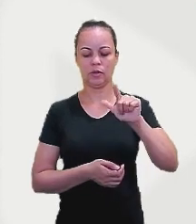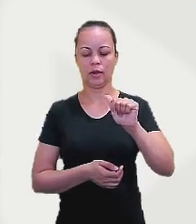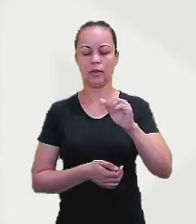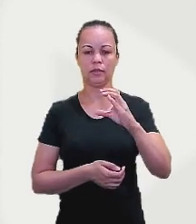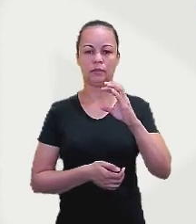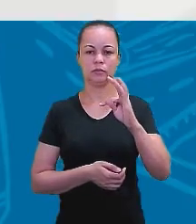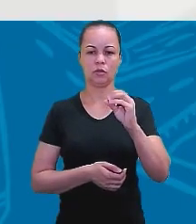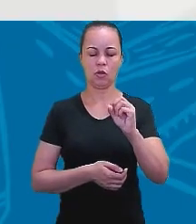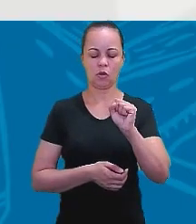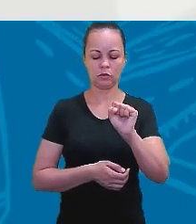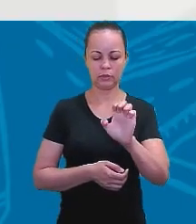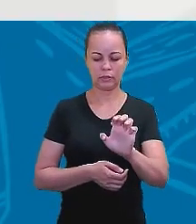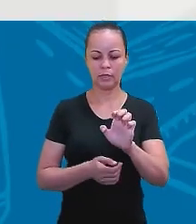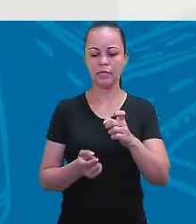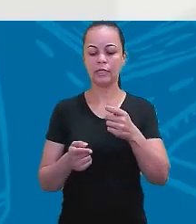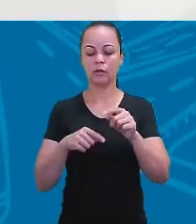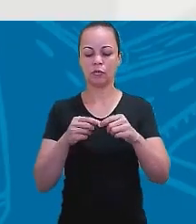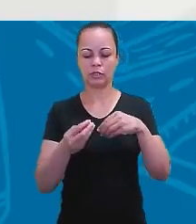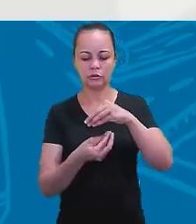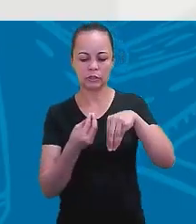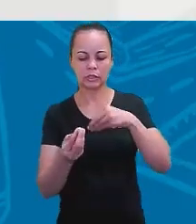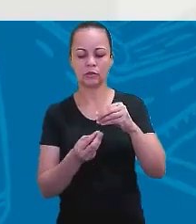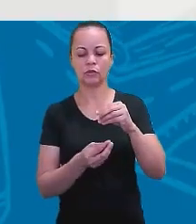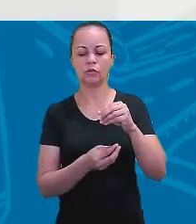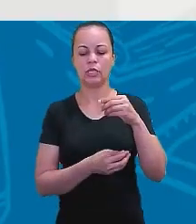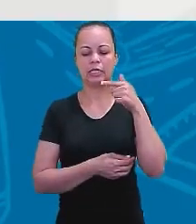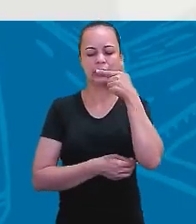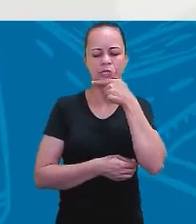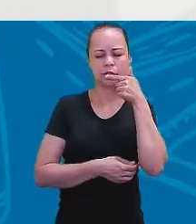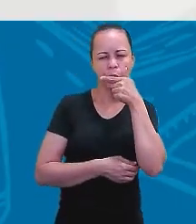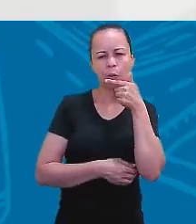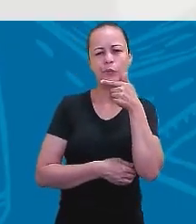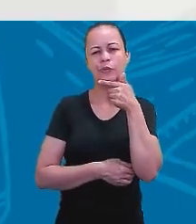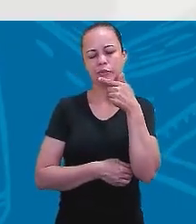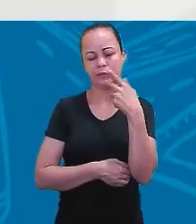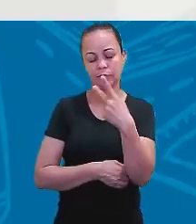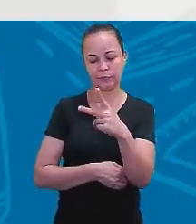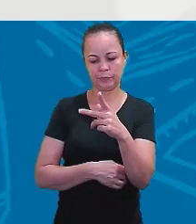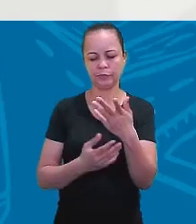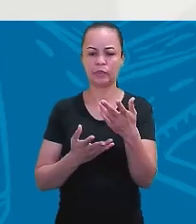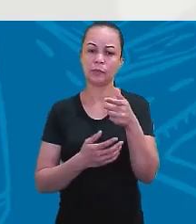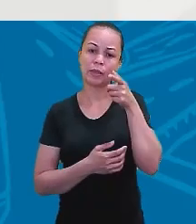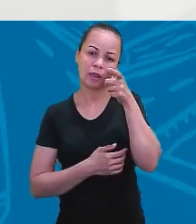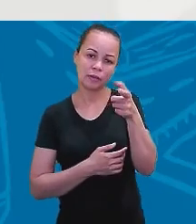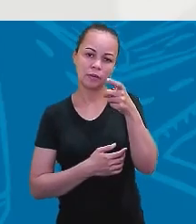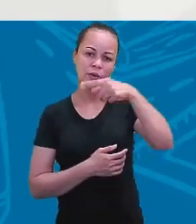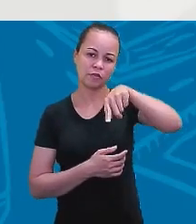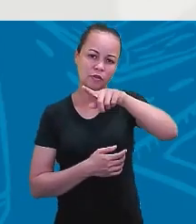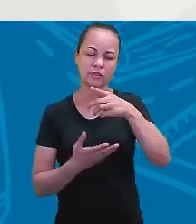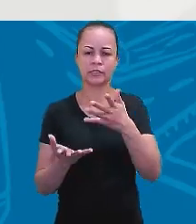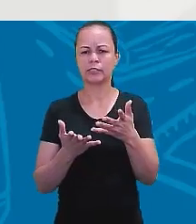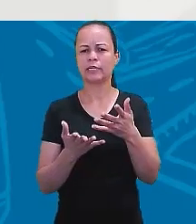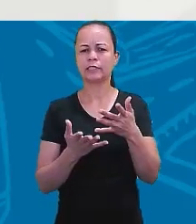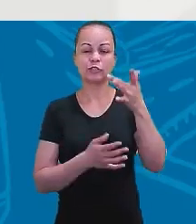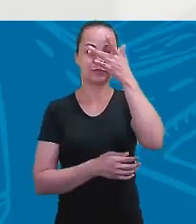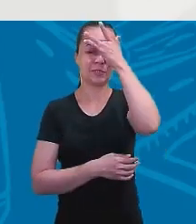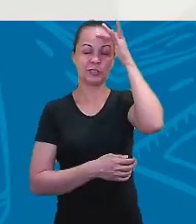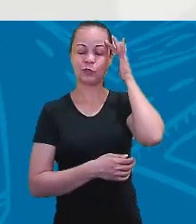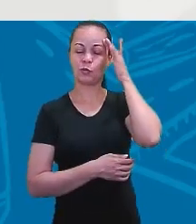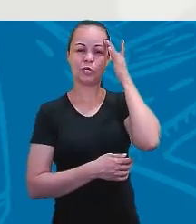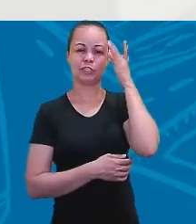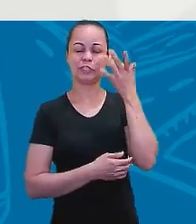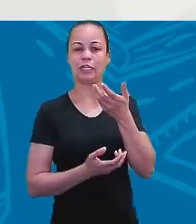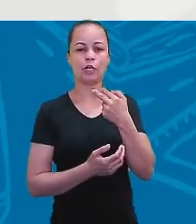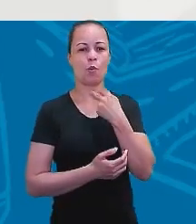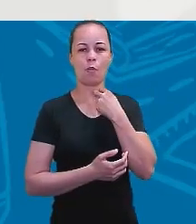Tá? Então, a lactose é o açúcar do leite. E eu gostaria de chamar a atenção de vocês sobre a lactose. Tem pessoas que têm a chamada intolerância ao